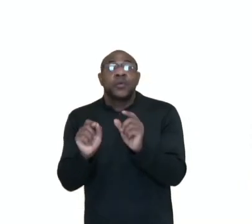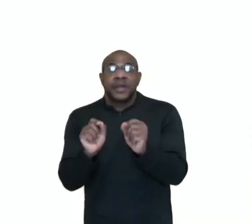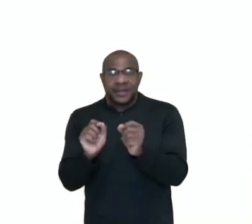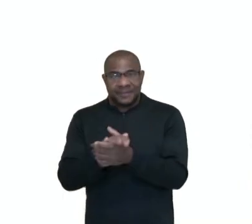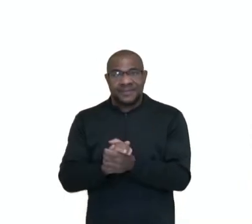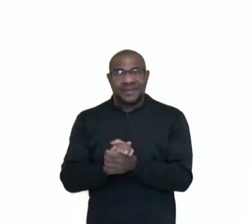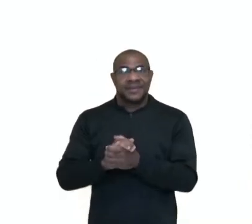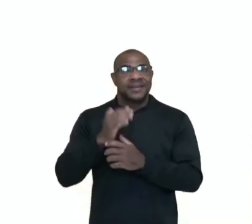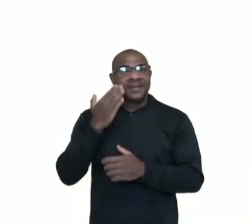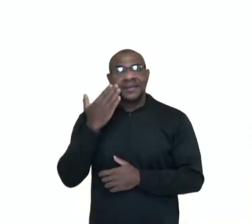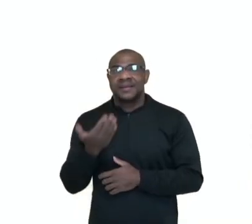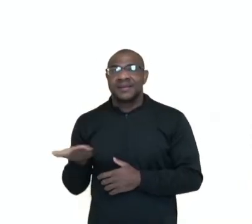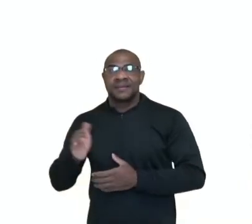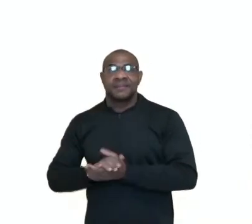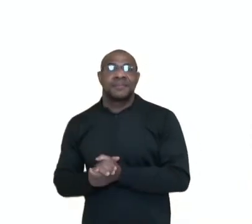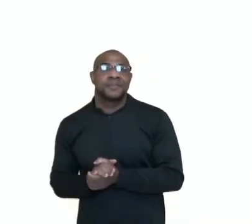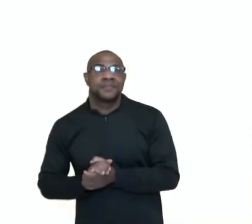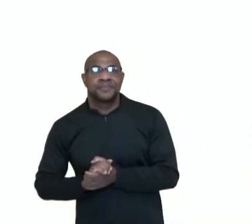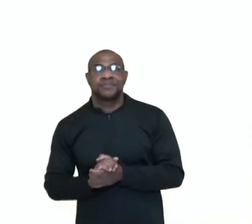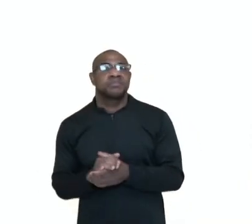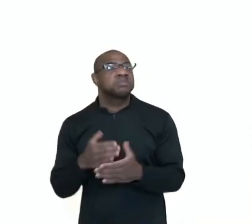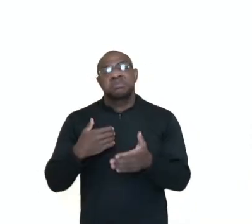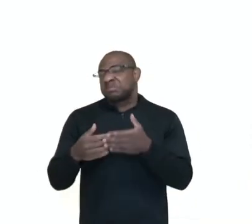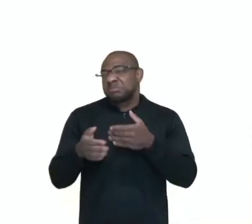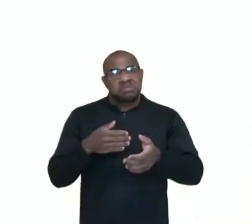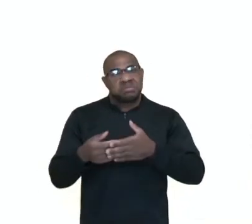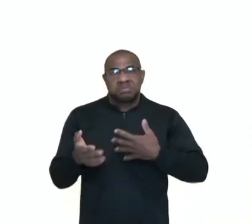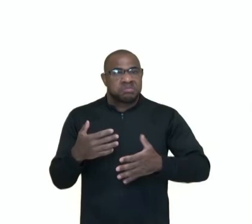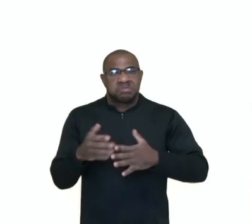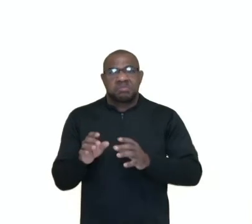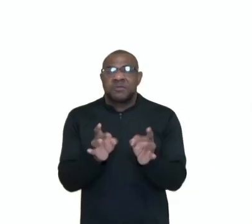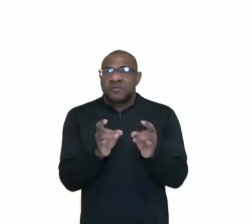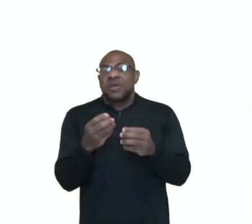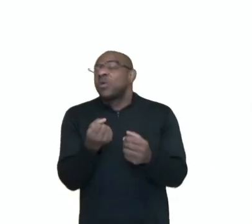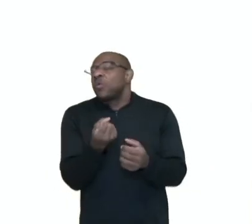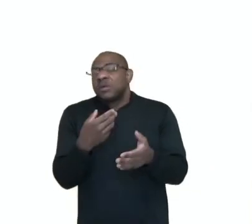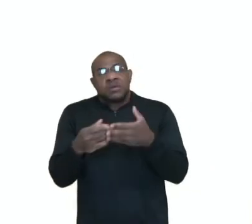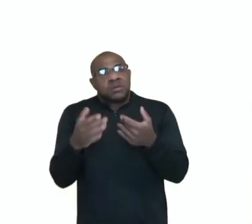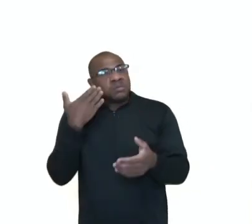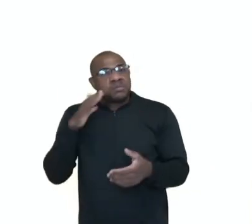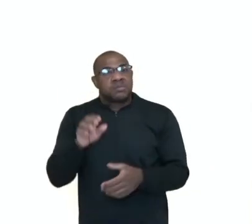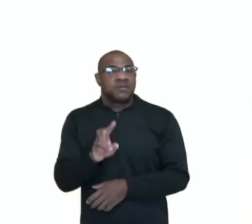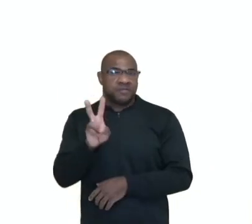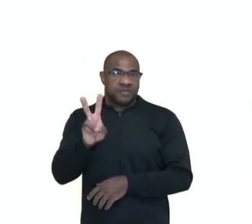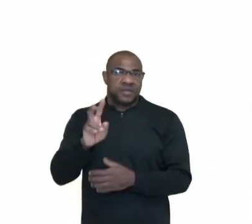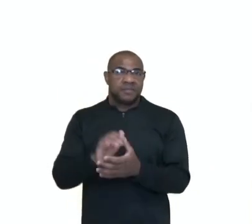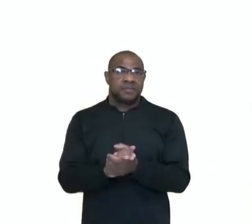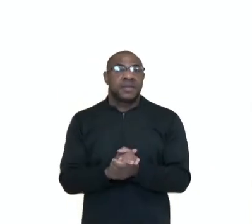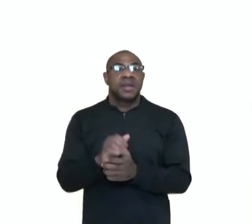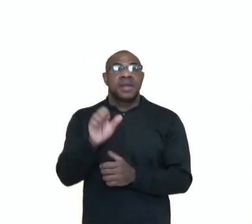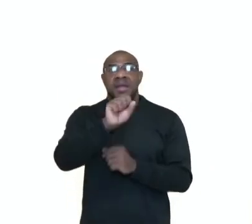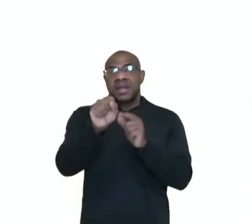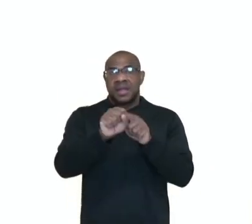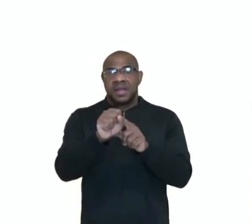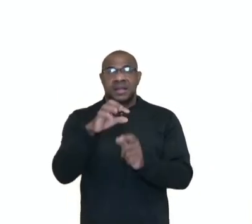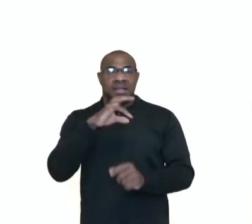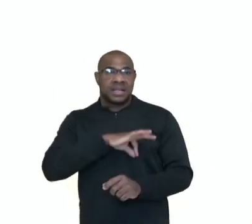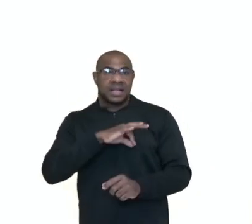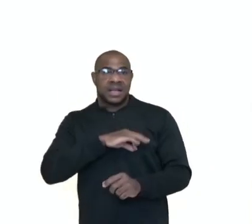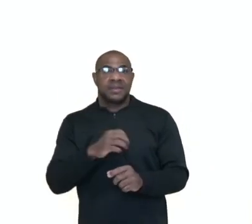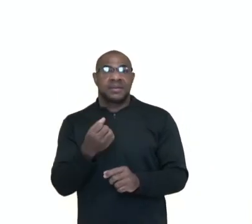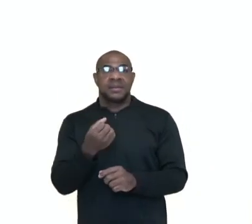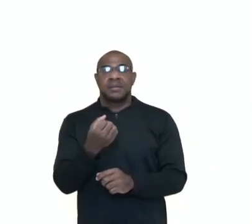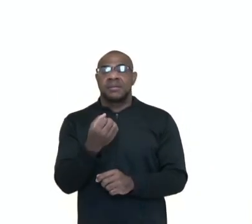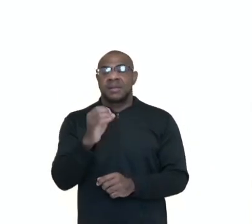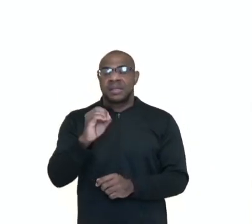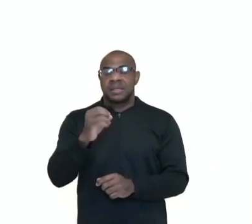S, independente, o total de vendas, que eu vou chamar de V. A regra para calcular esse salário, S, é igual a